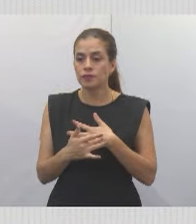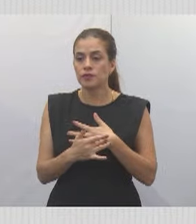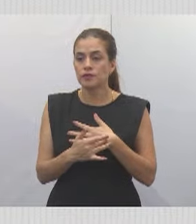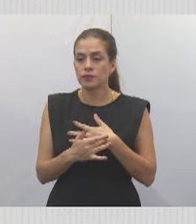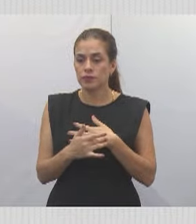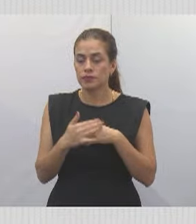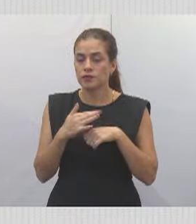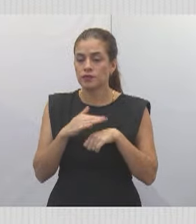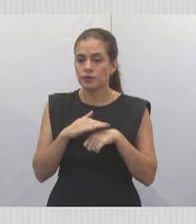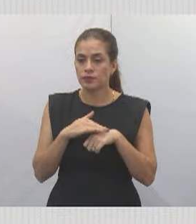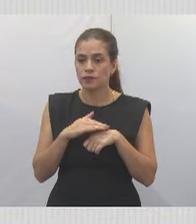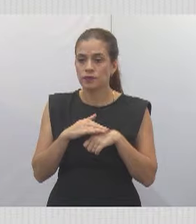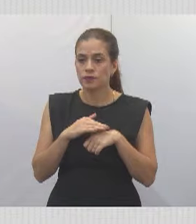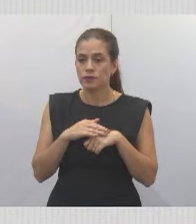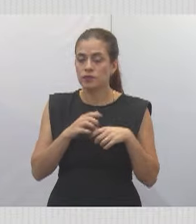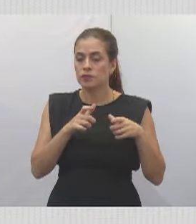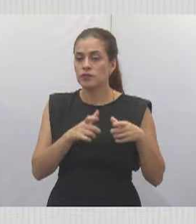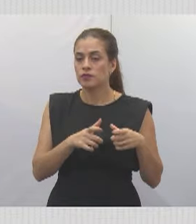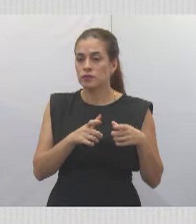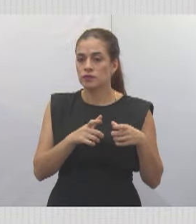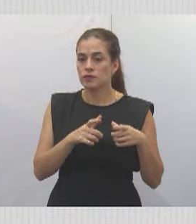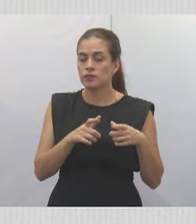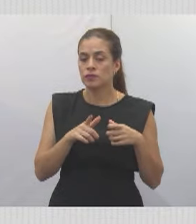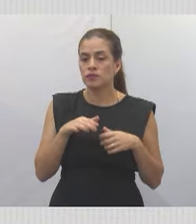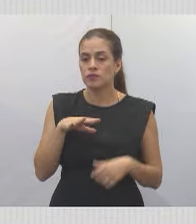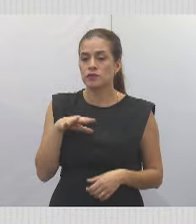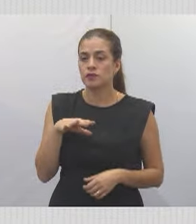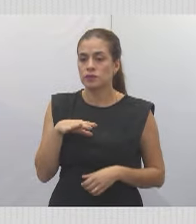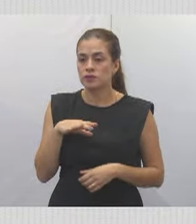clínicas feitas no laboratório municipal, que fechou em